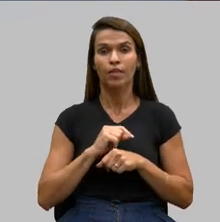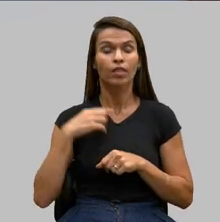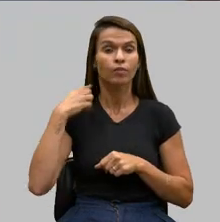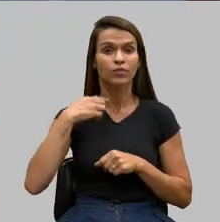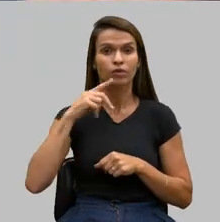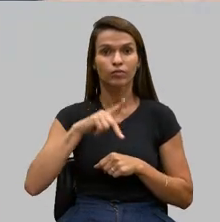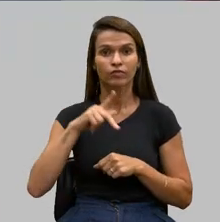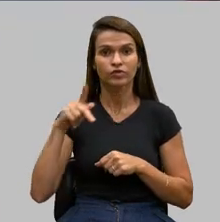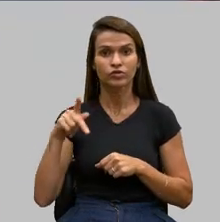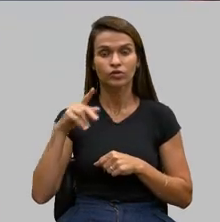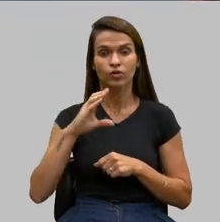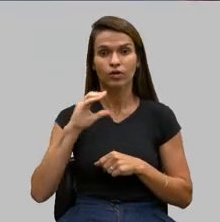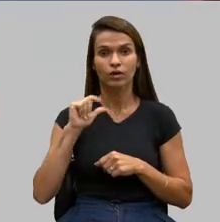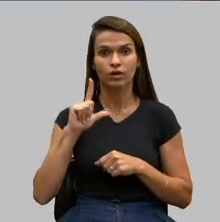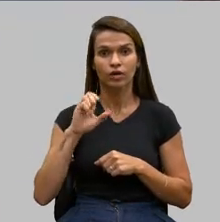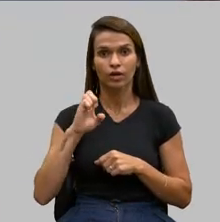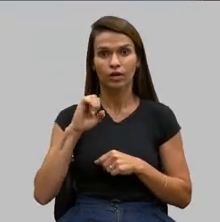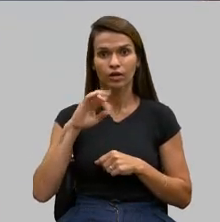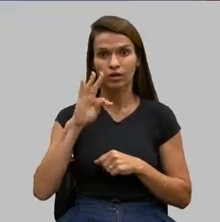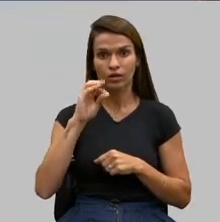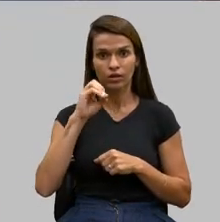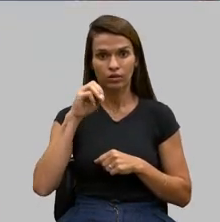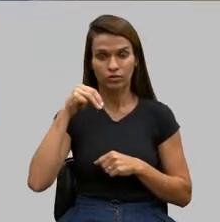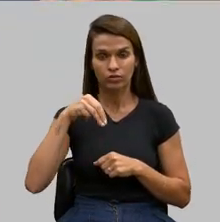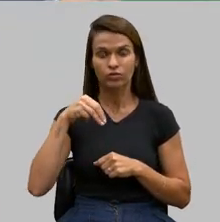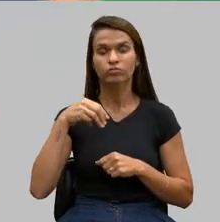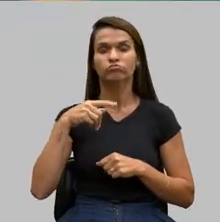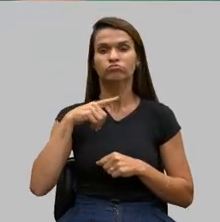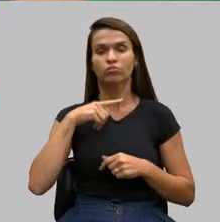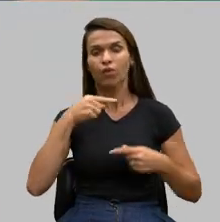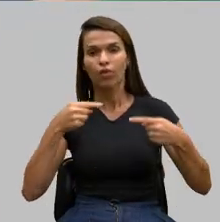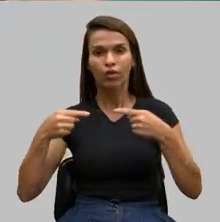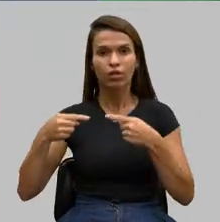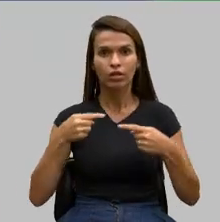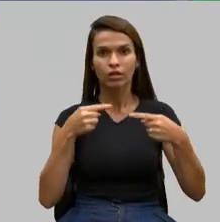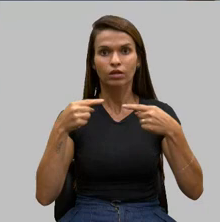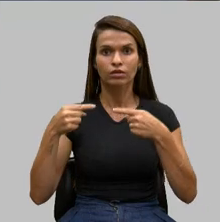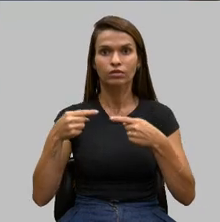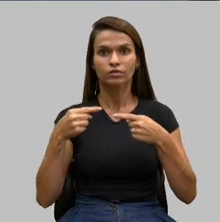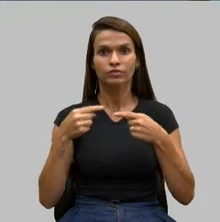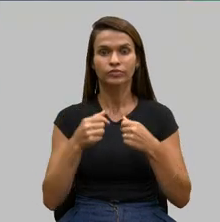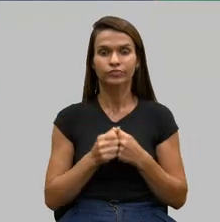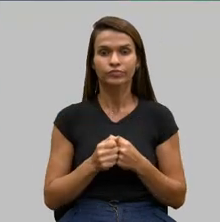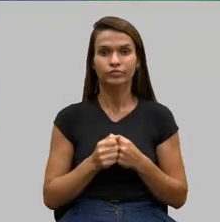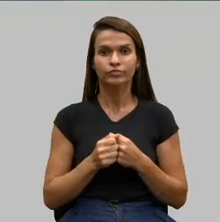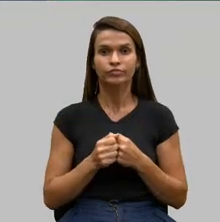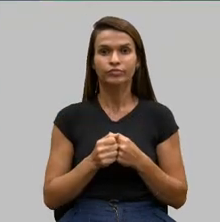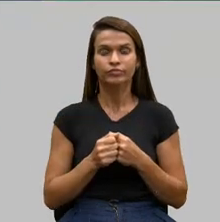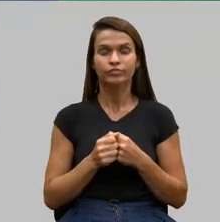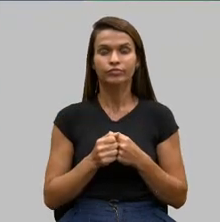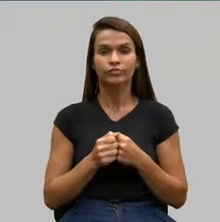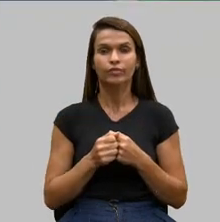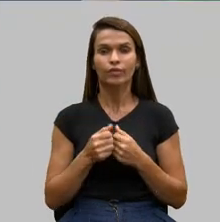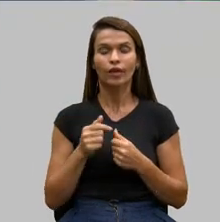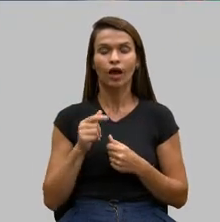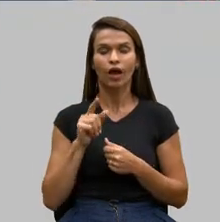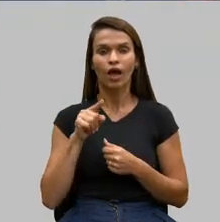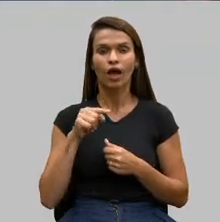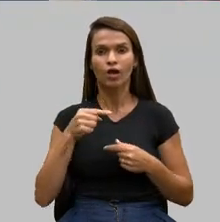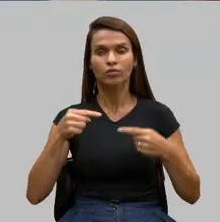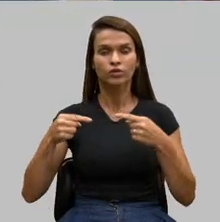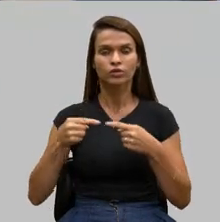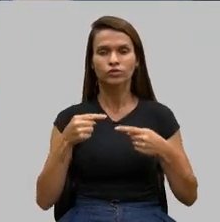embora pertinentes porque estamos em plena discussão do plano de recuperação fiscal Então realmente a discussão se